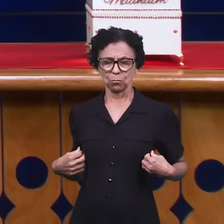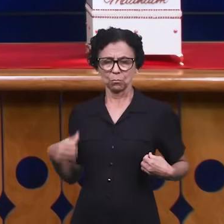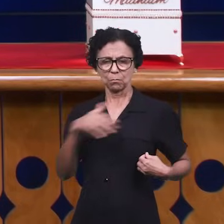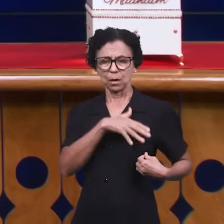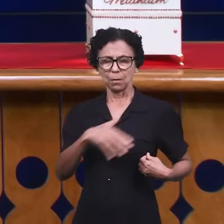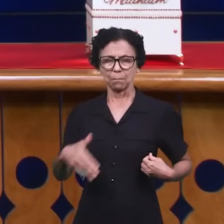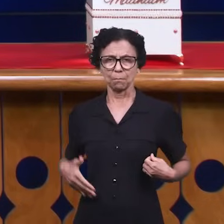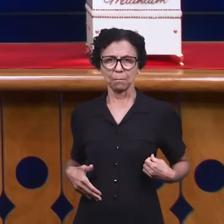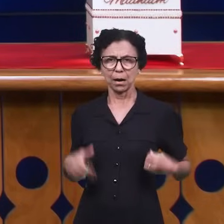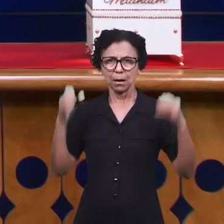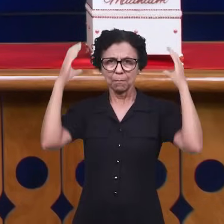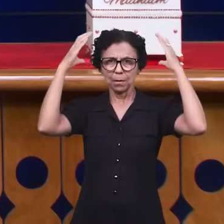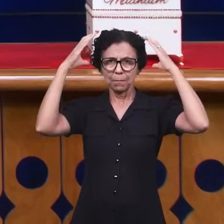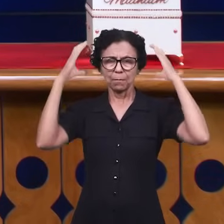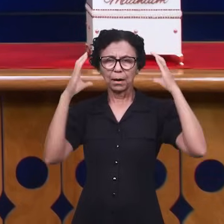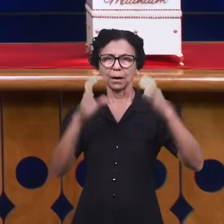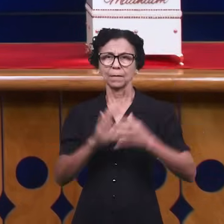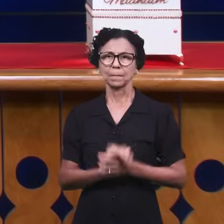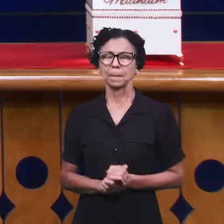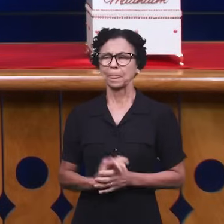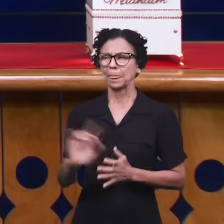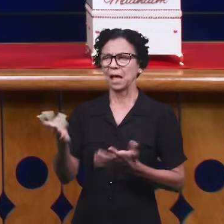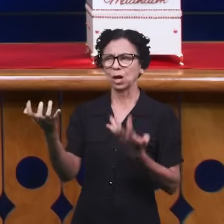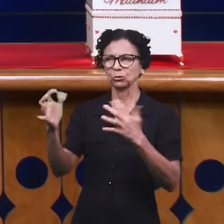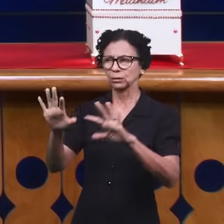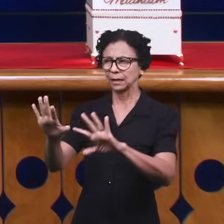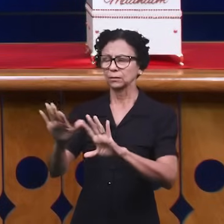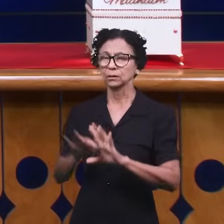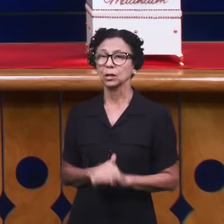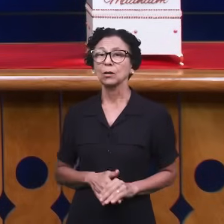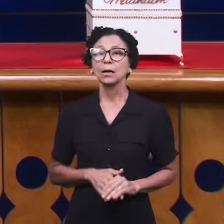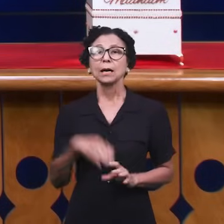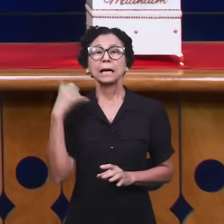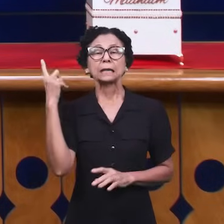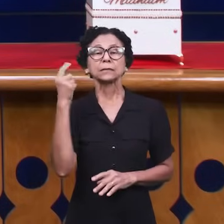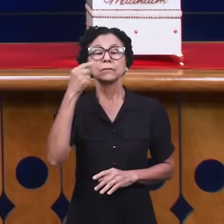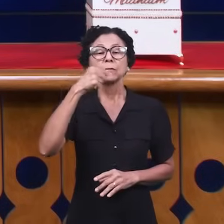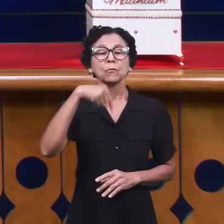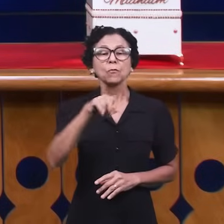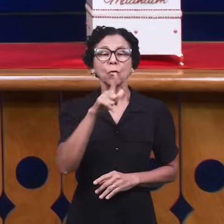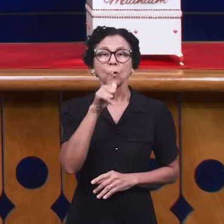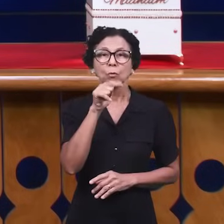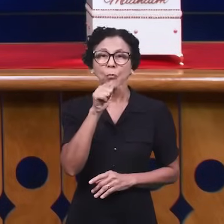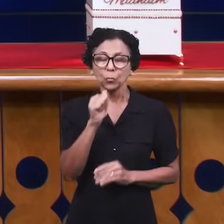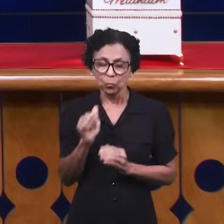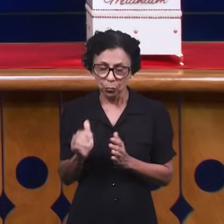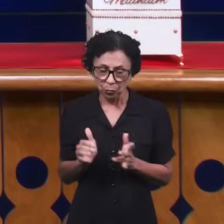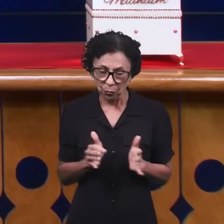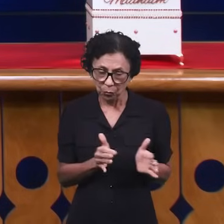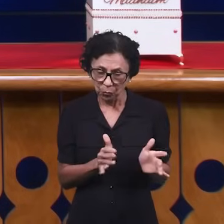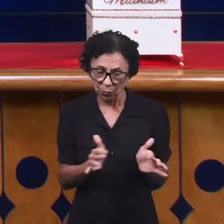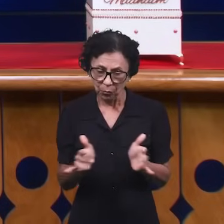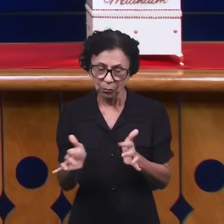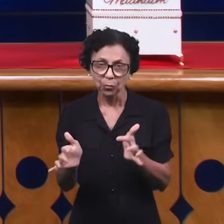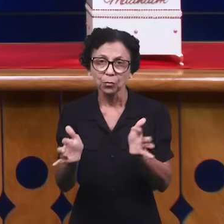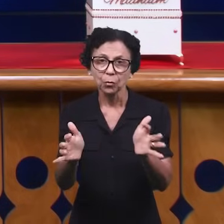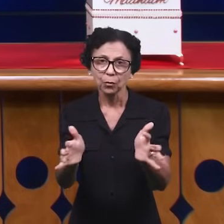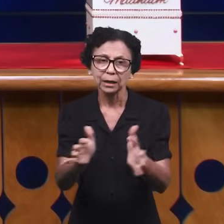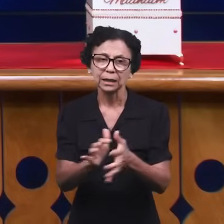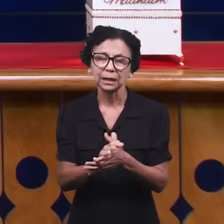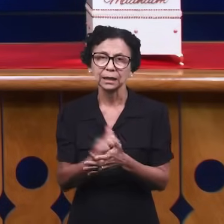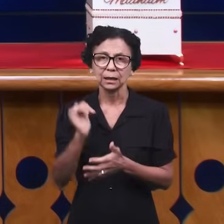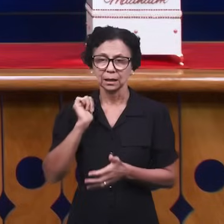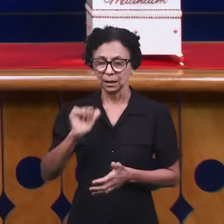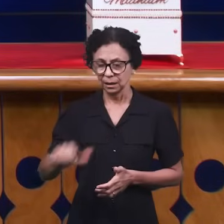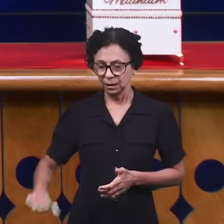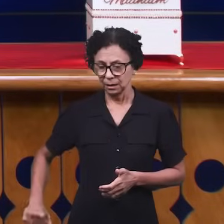foi justamente os seixos do ribeiro. Isso é, nós só vamos à batalha quando nós primeiros buscamos ao Senhor.